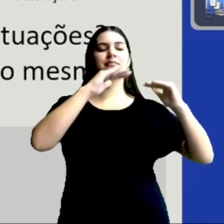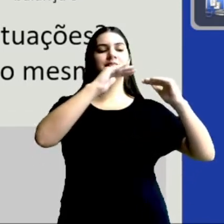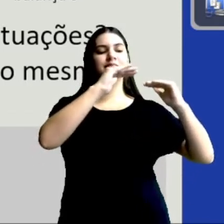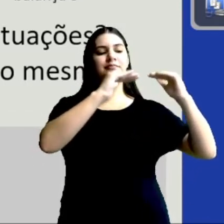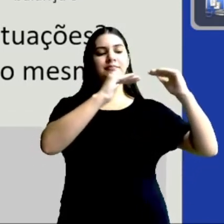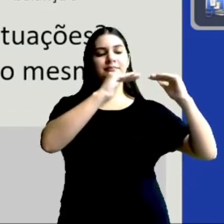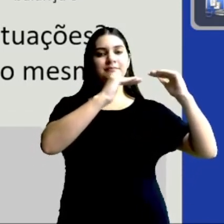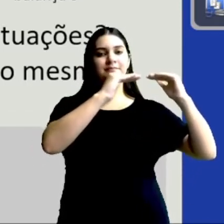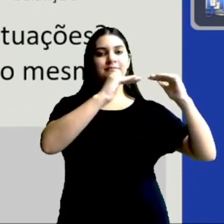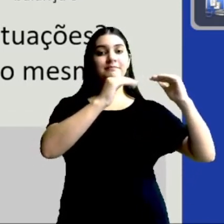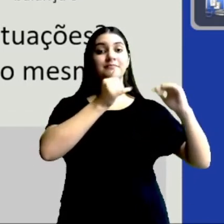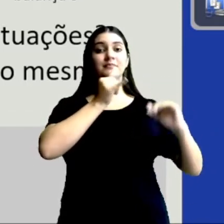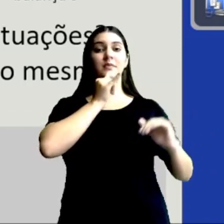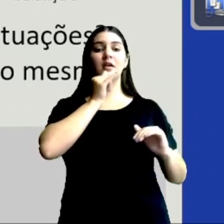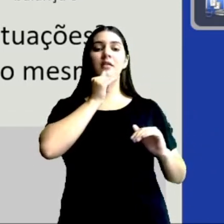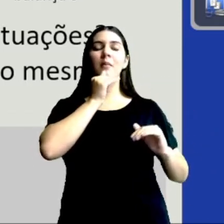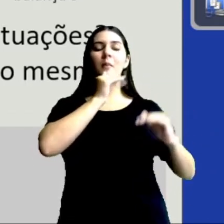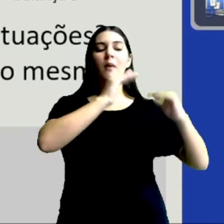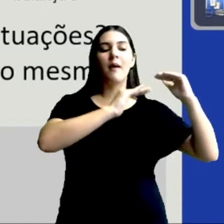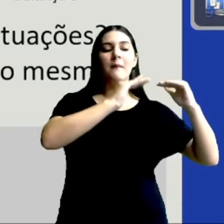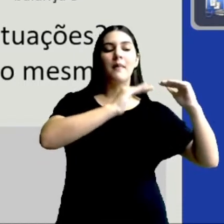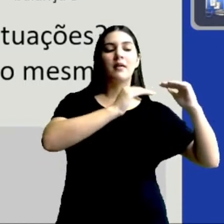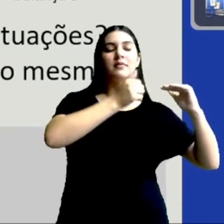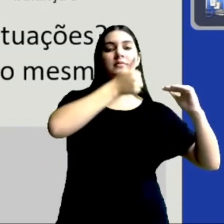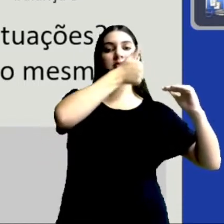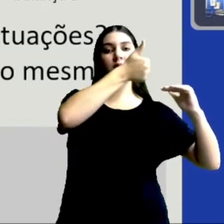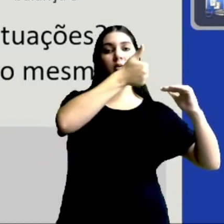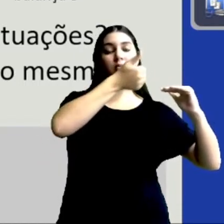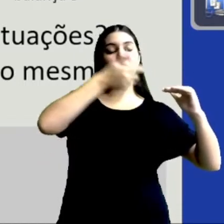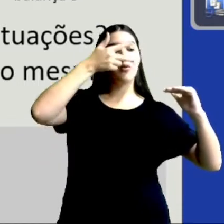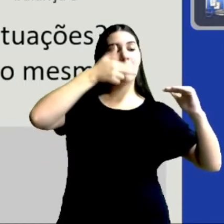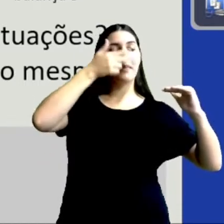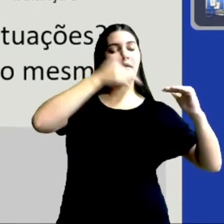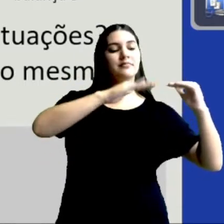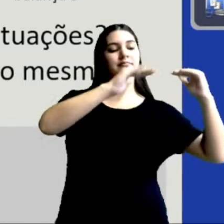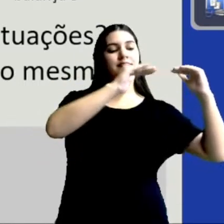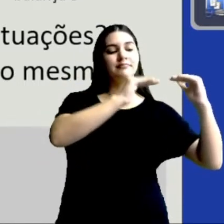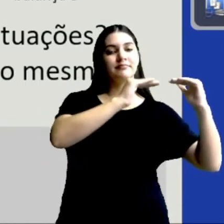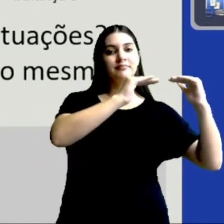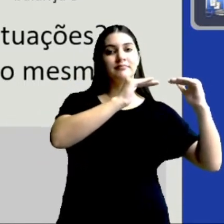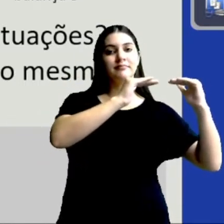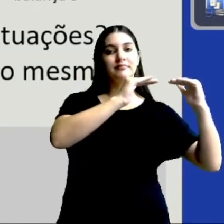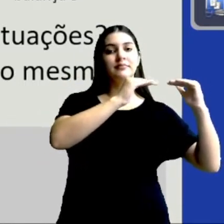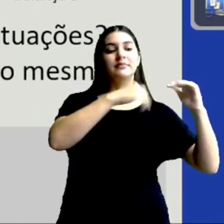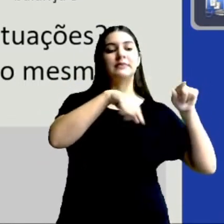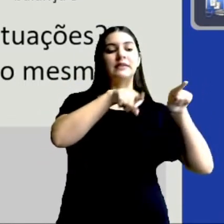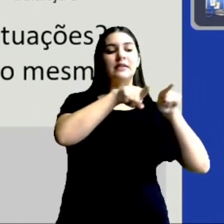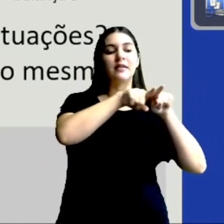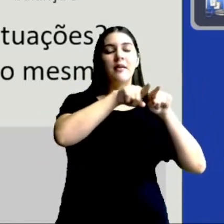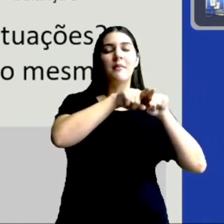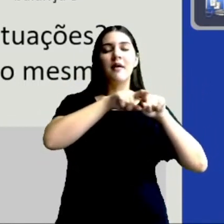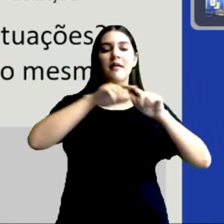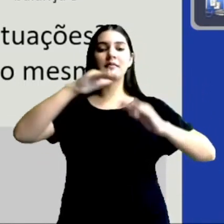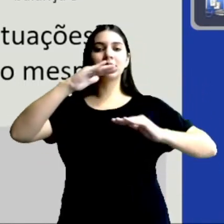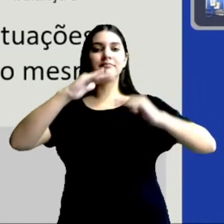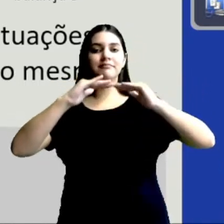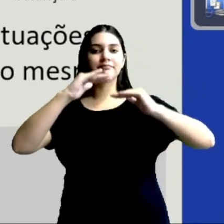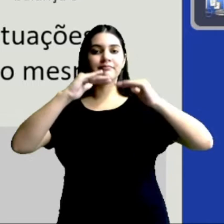concorda? Ó, a balança 1 tem os 2 pratos no mesmo nível, assim como a balança